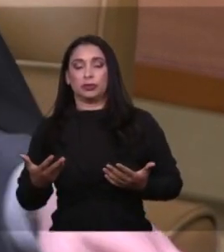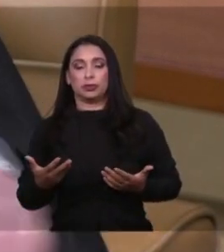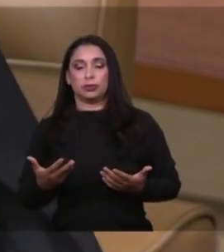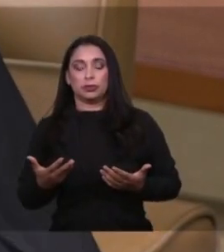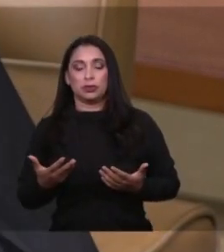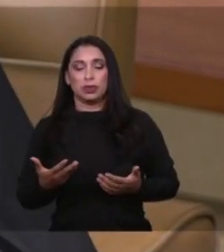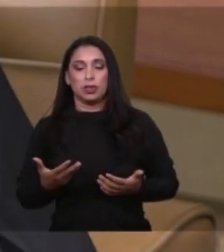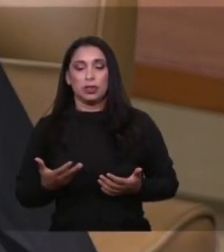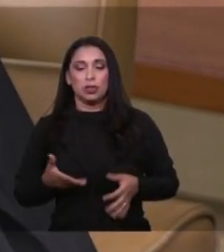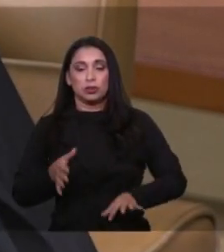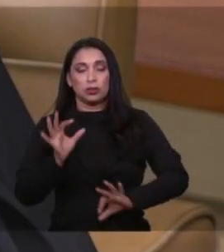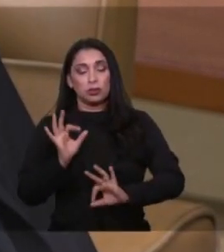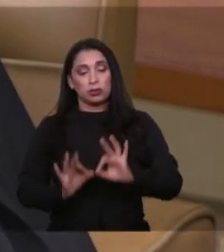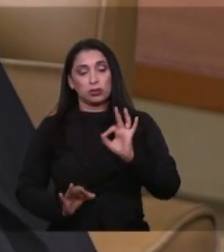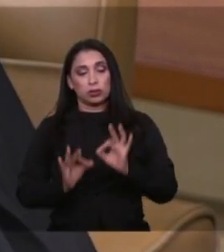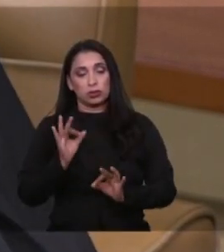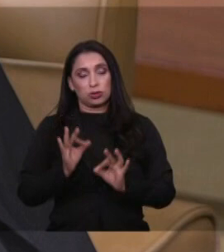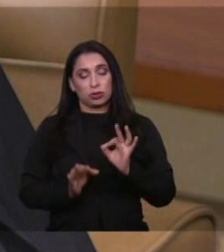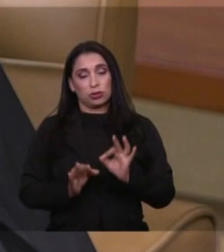ressalva feita no julgamento